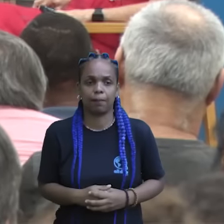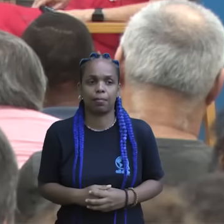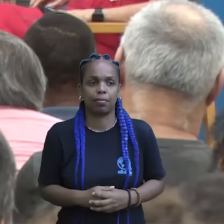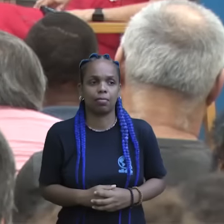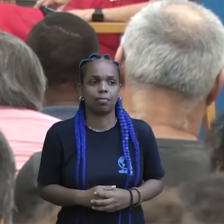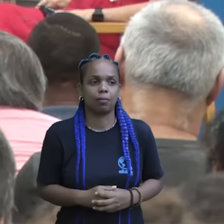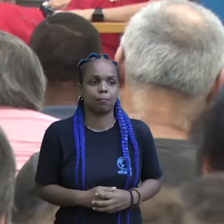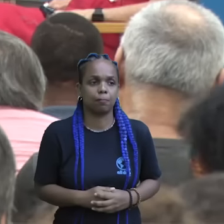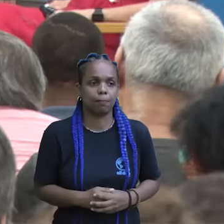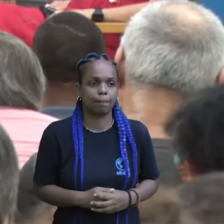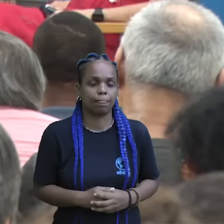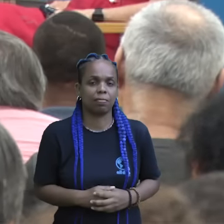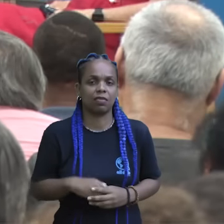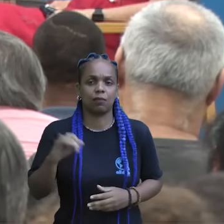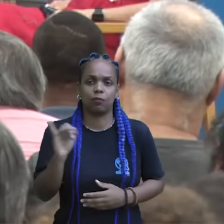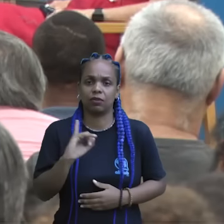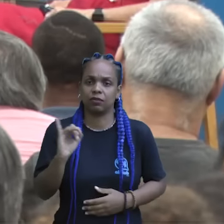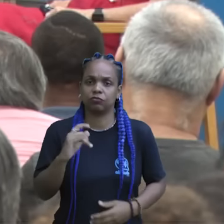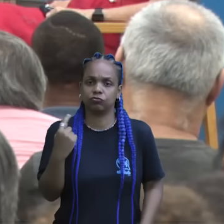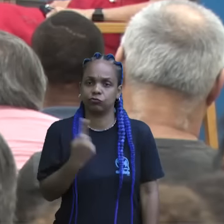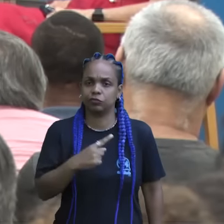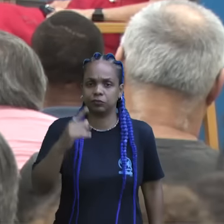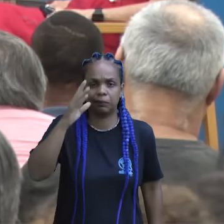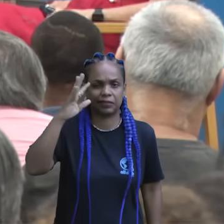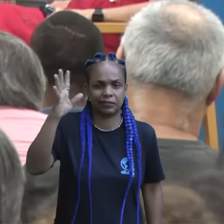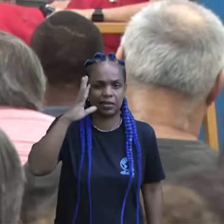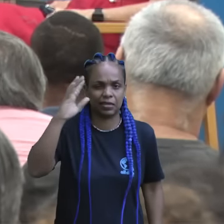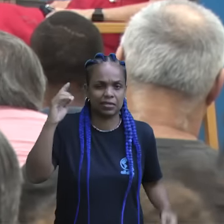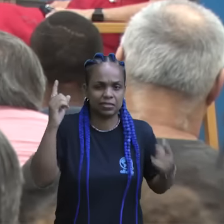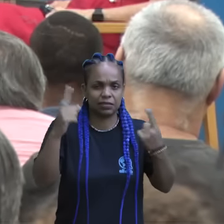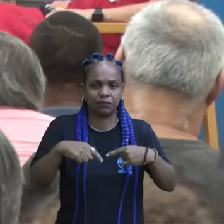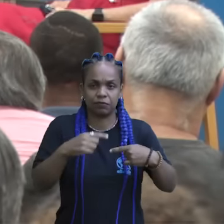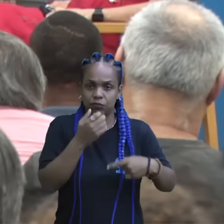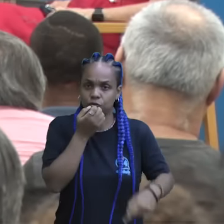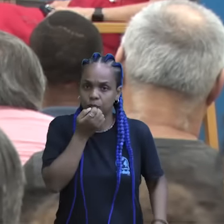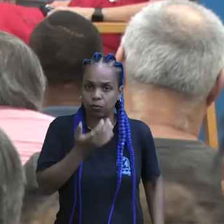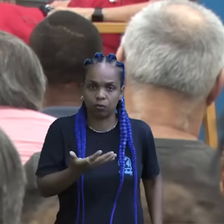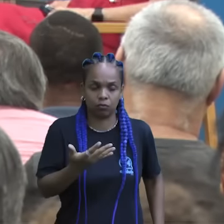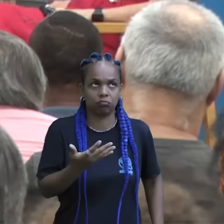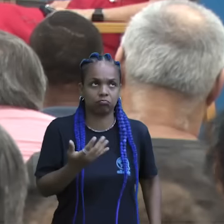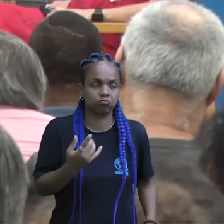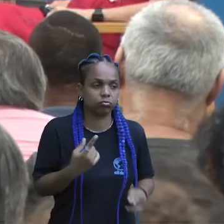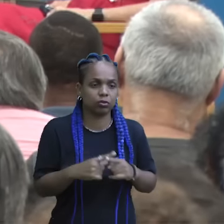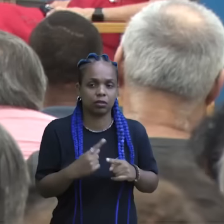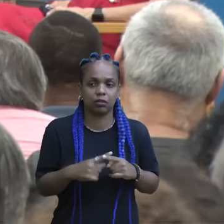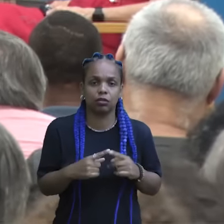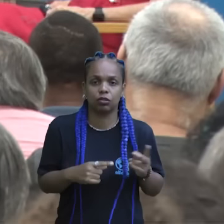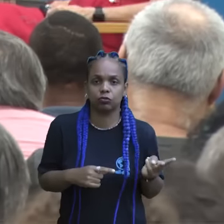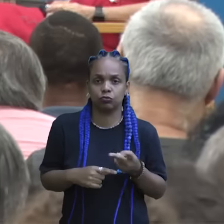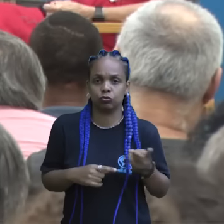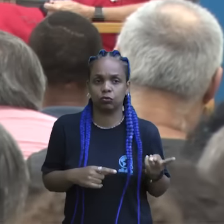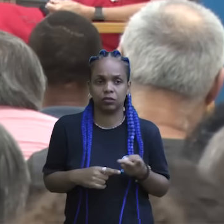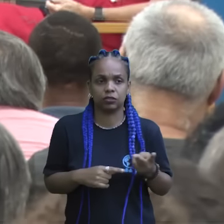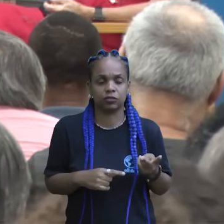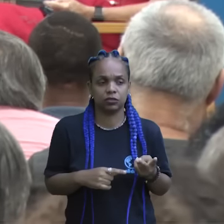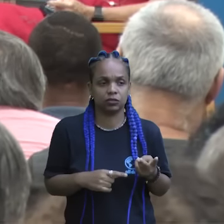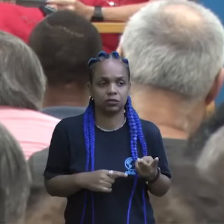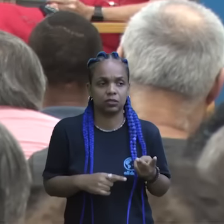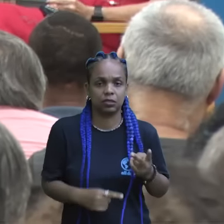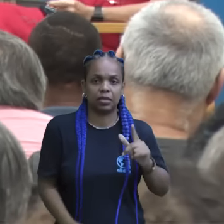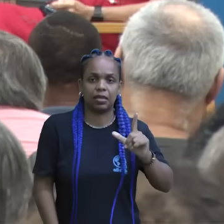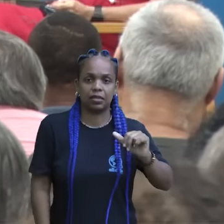que os dois biógrafos de Lima Barreto vão estar na academia. Francisco de Assis Barbosa entrou na